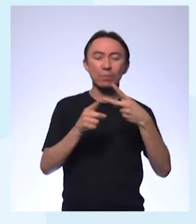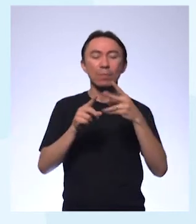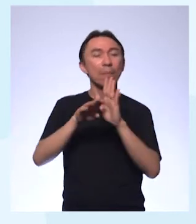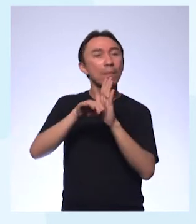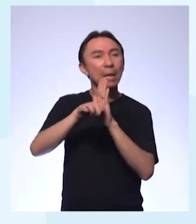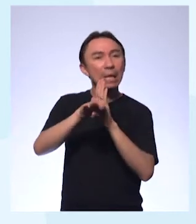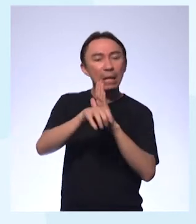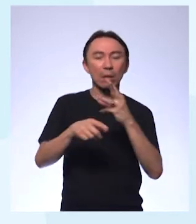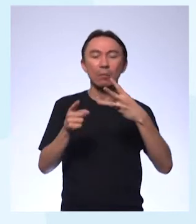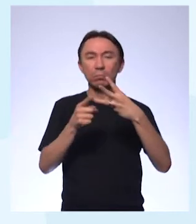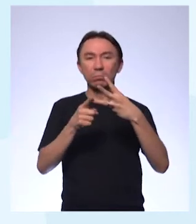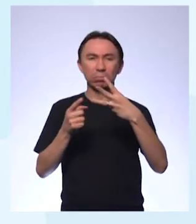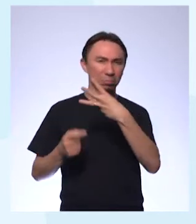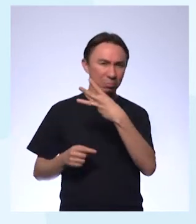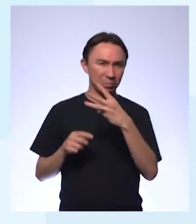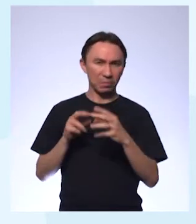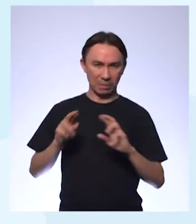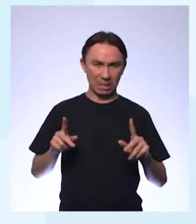bom?